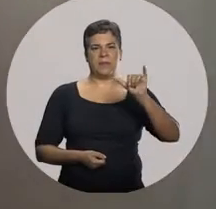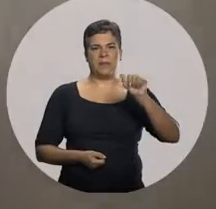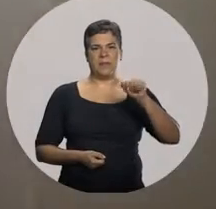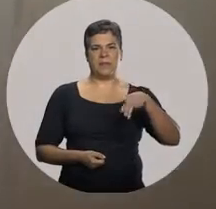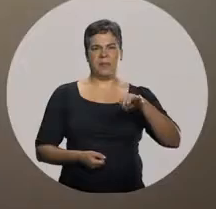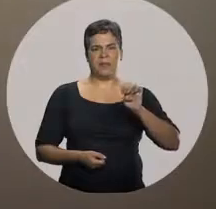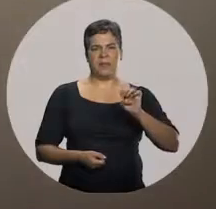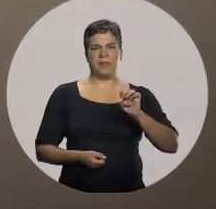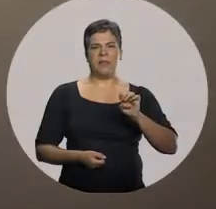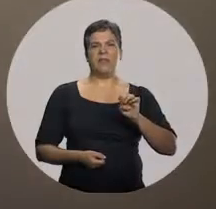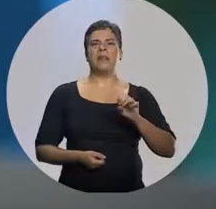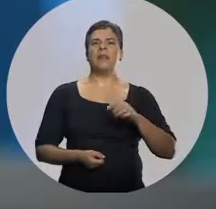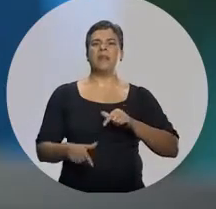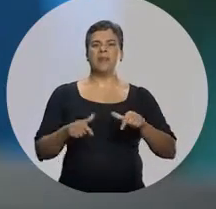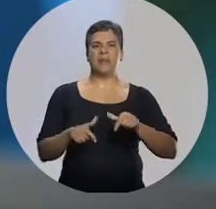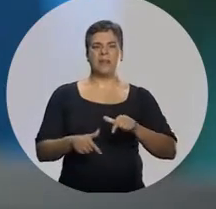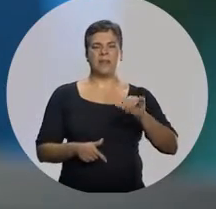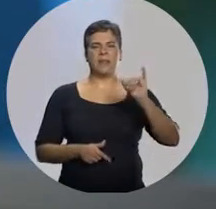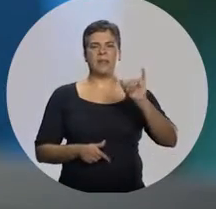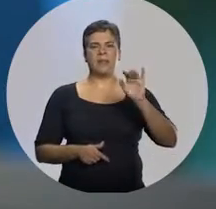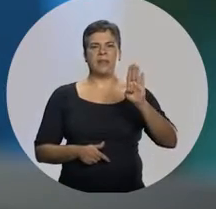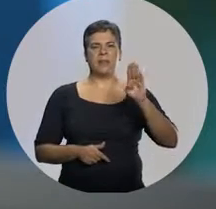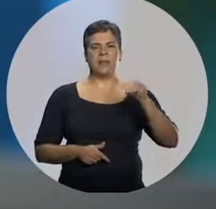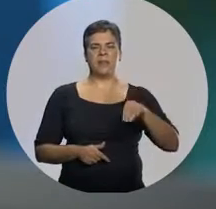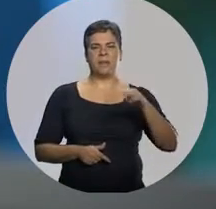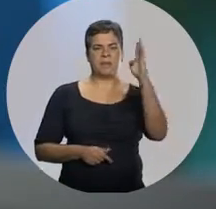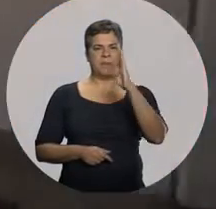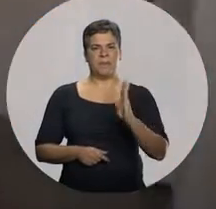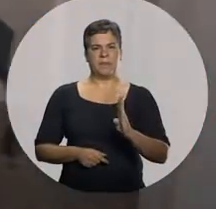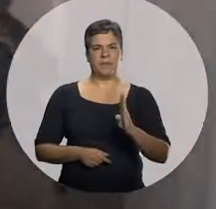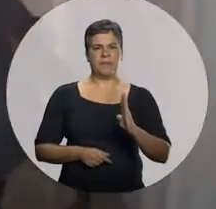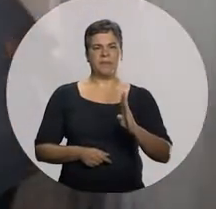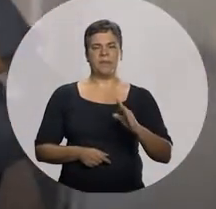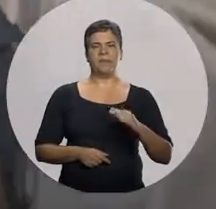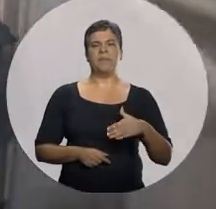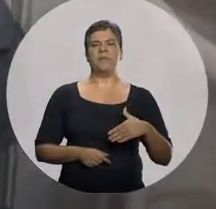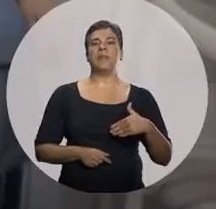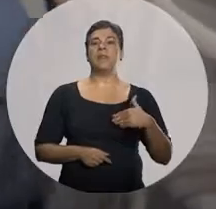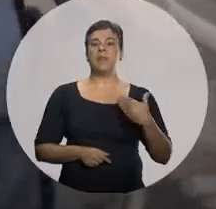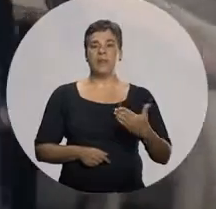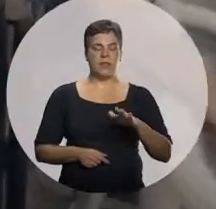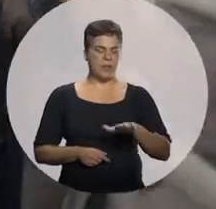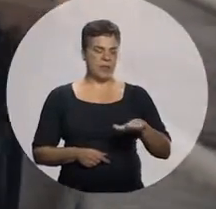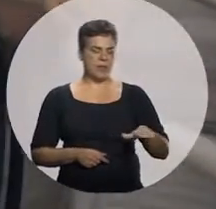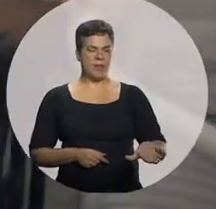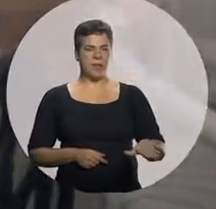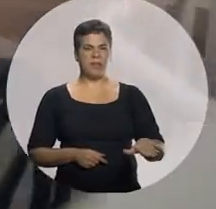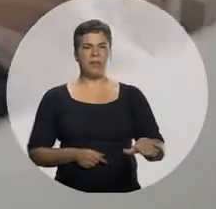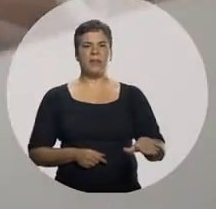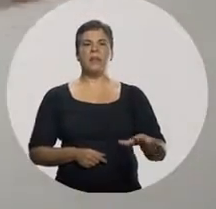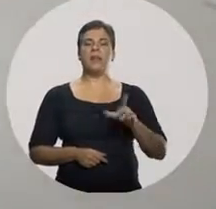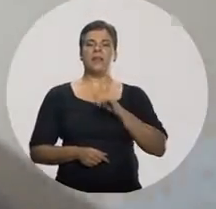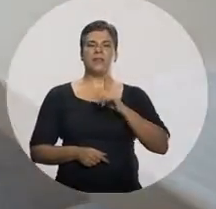Meu nome é Eliane Ranieri, eu trabalho para a IBM Brasil. Quando eu era